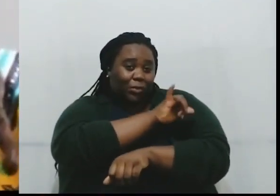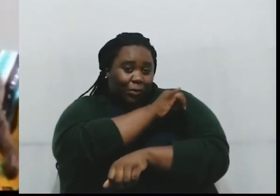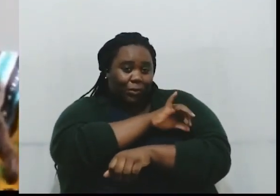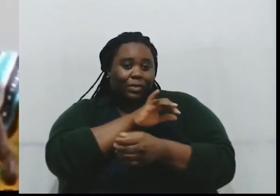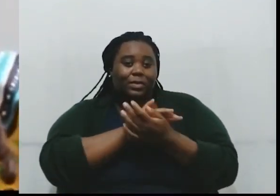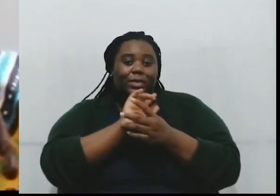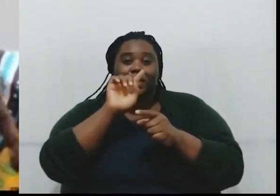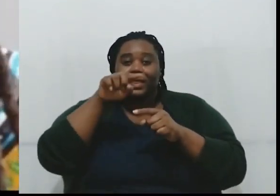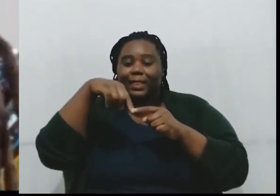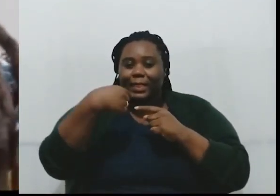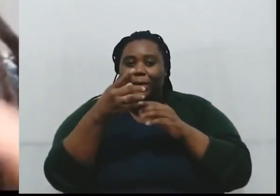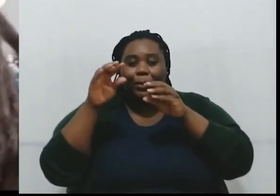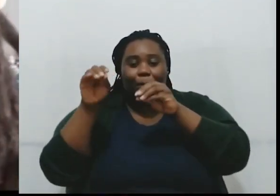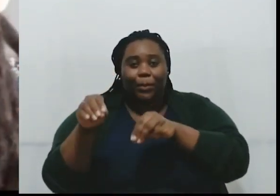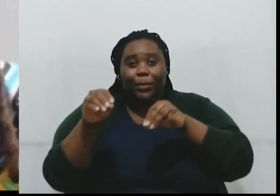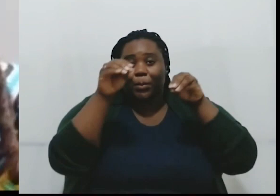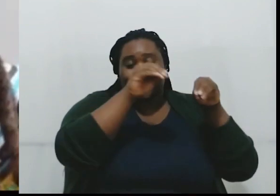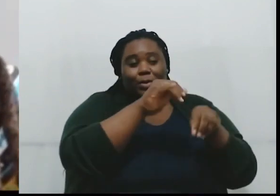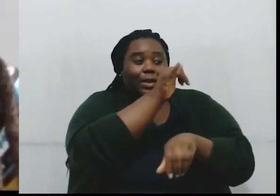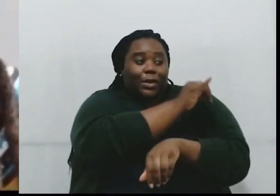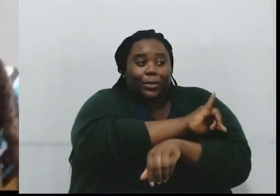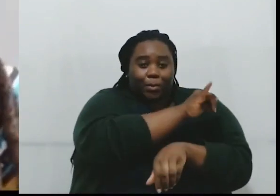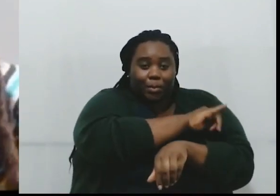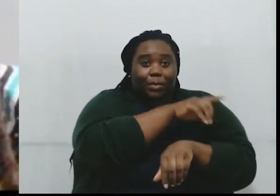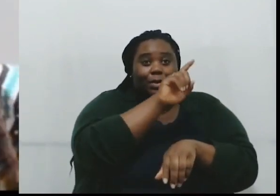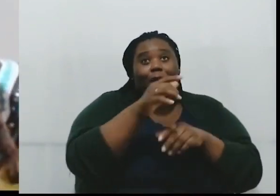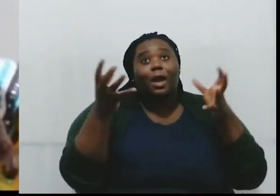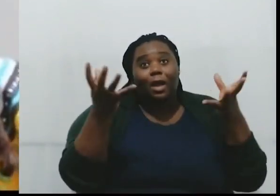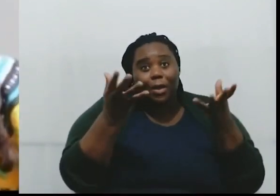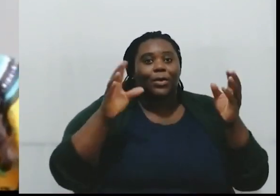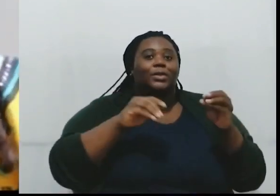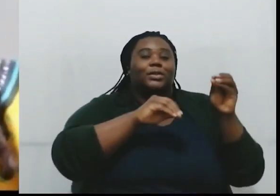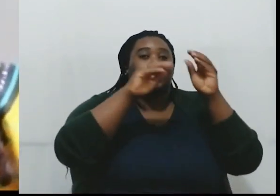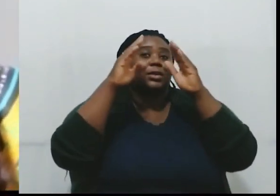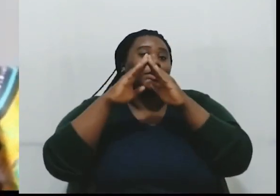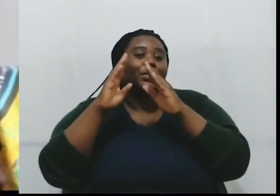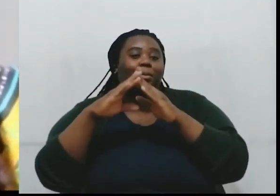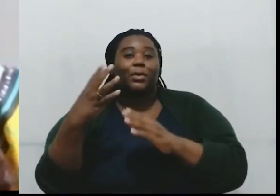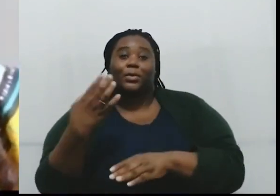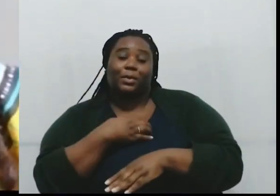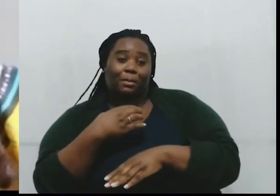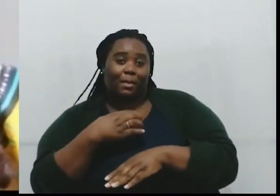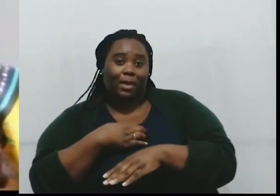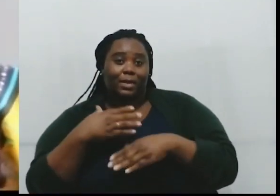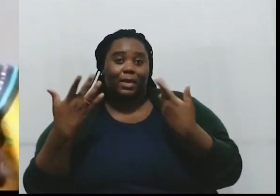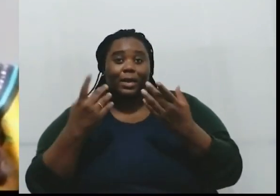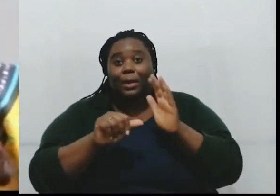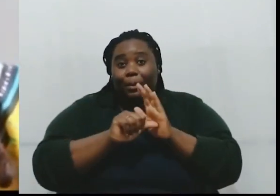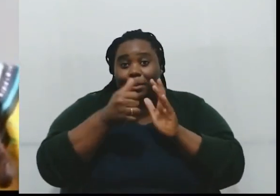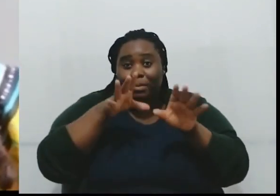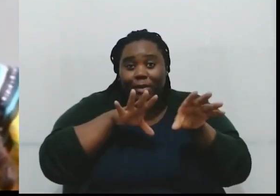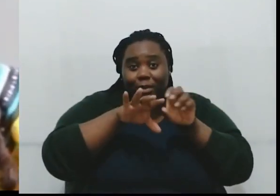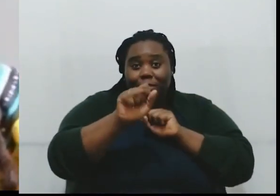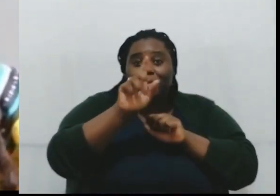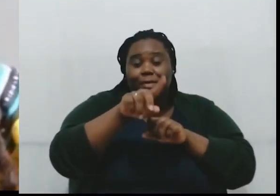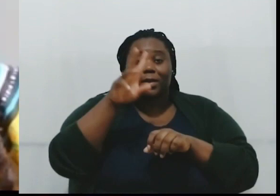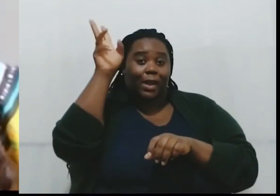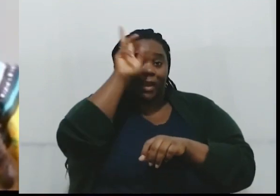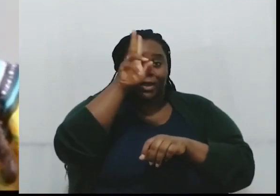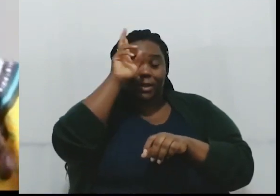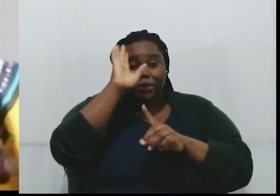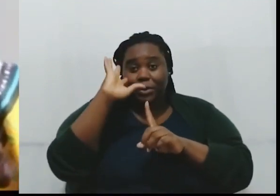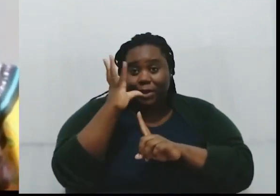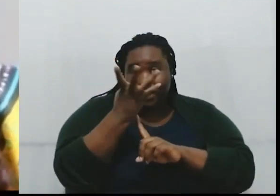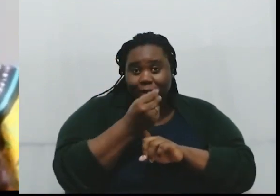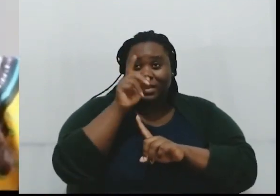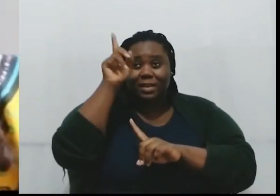fui para o Rio e vim para a Bahia. Sou formado, minha primeira formação foi em História da Arte, eu cursei lá na UERJ, ainda